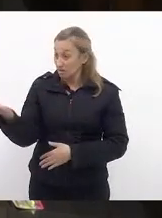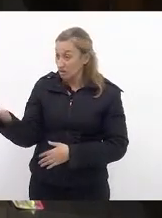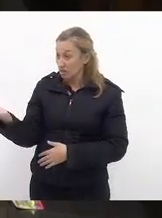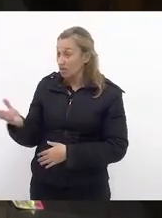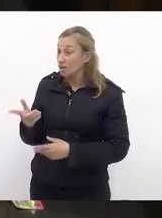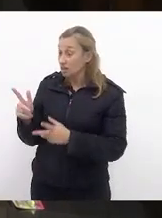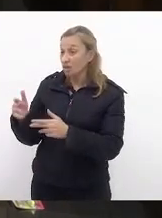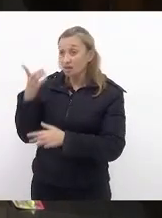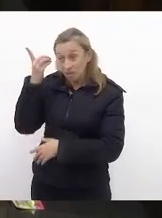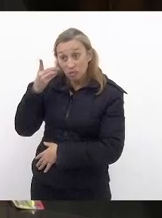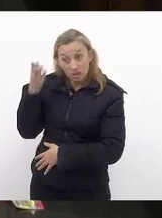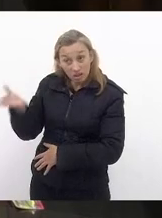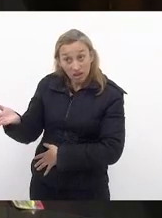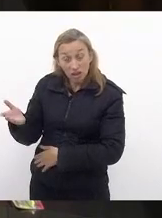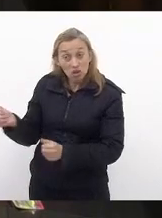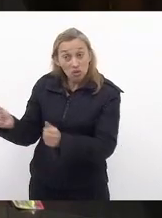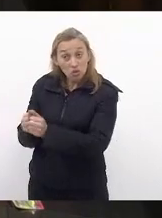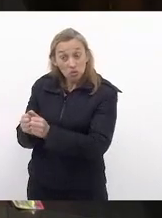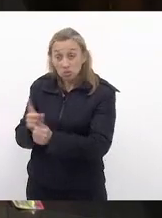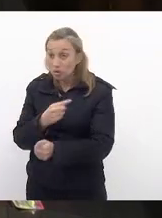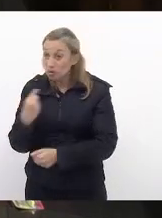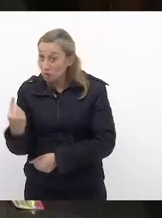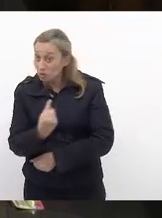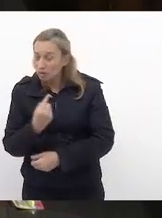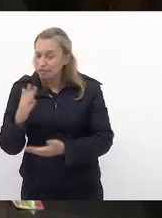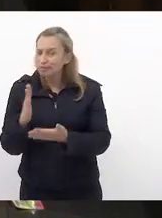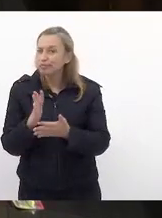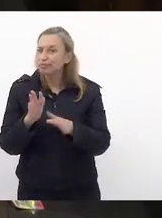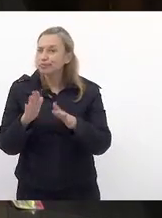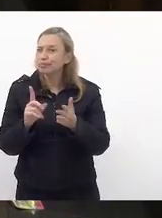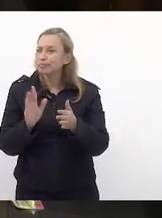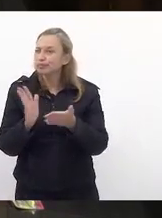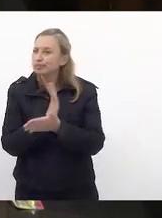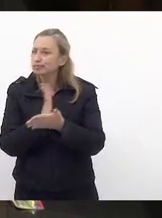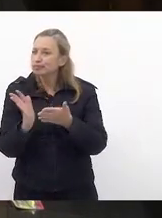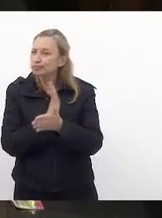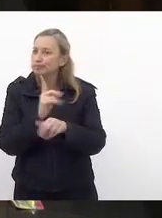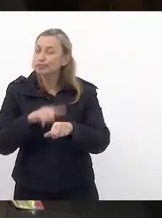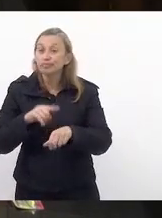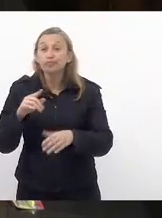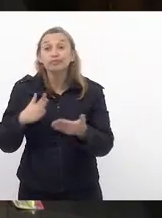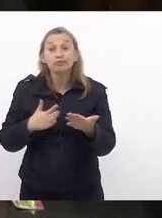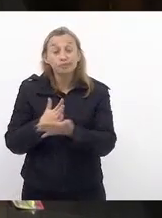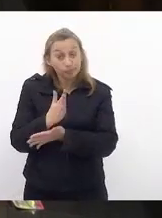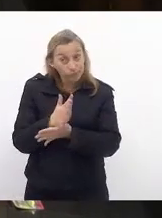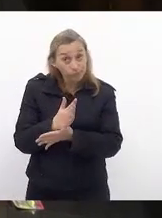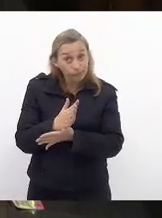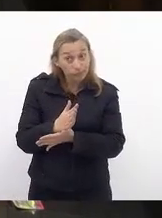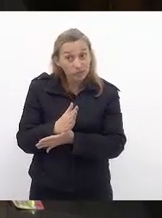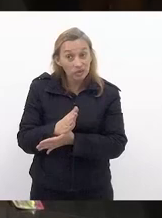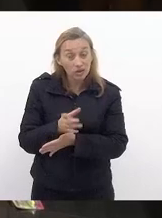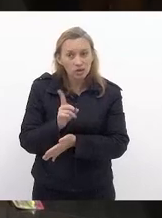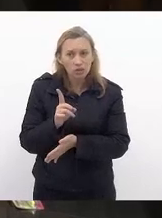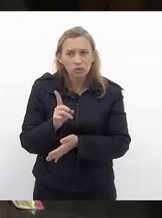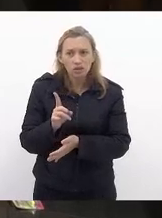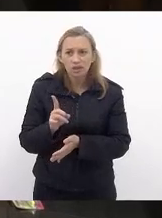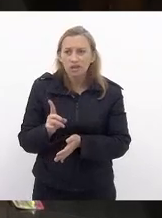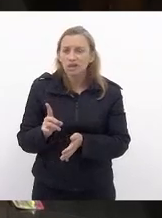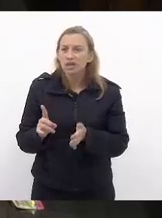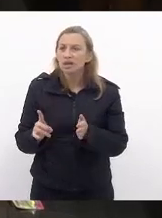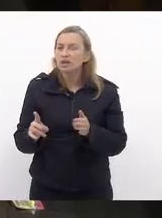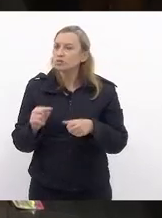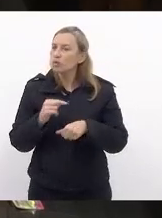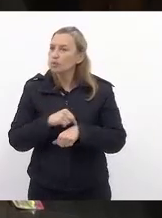mesmos deputados que junto a nós e um determinado momento aprovamos não nessa legislatura